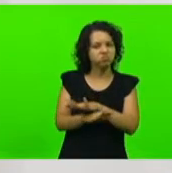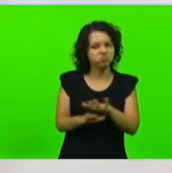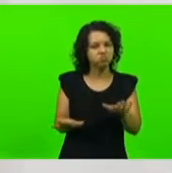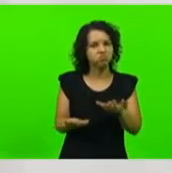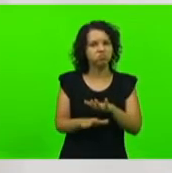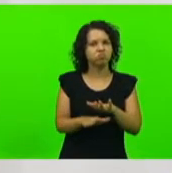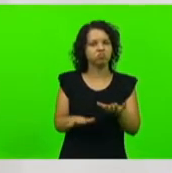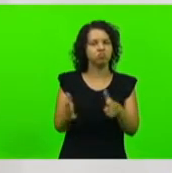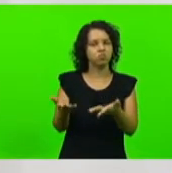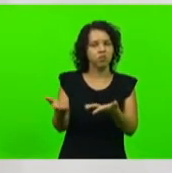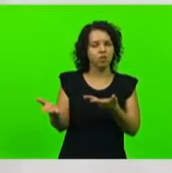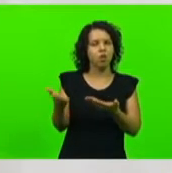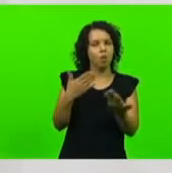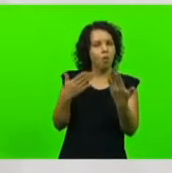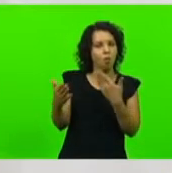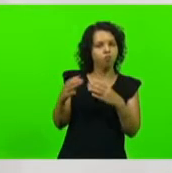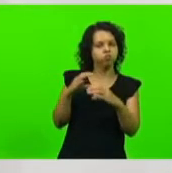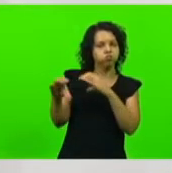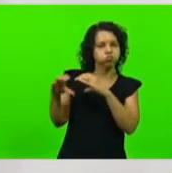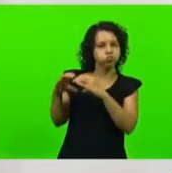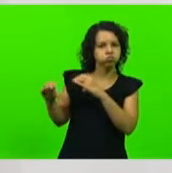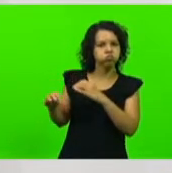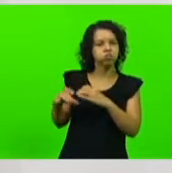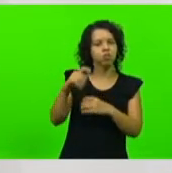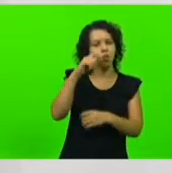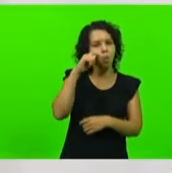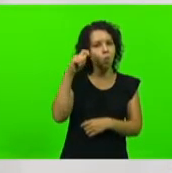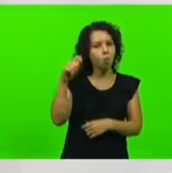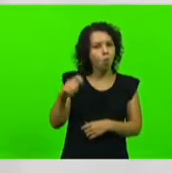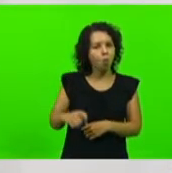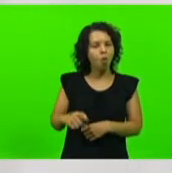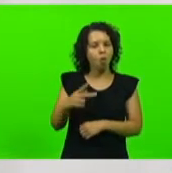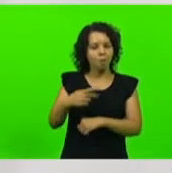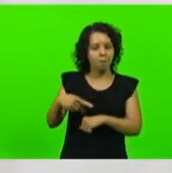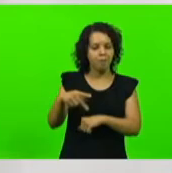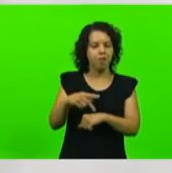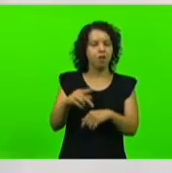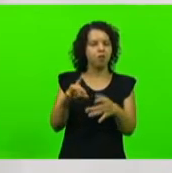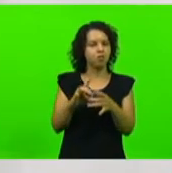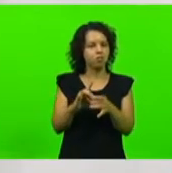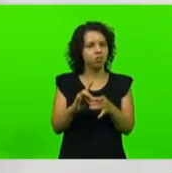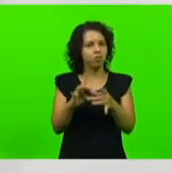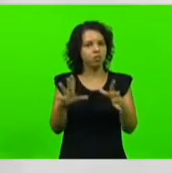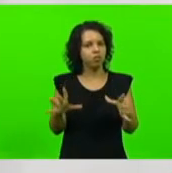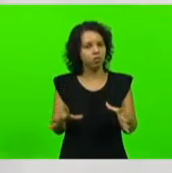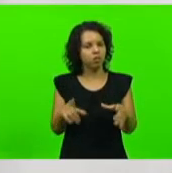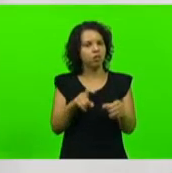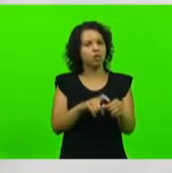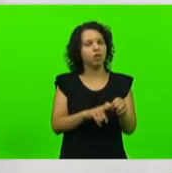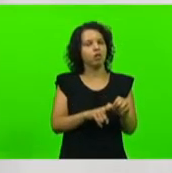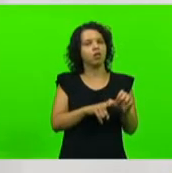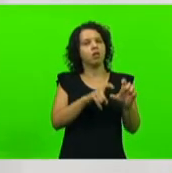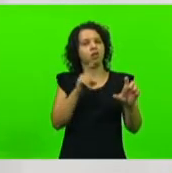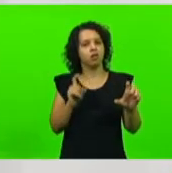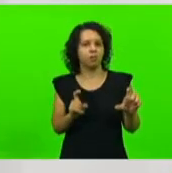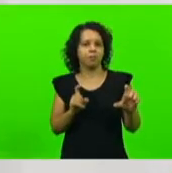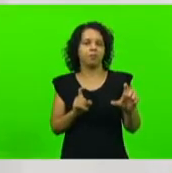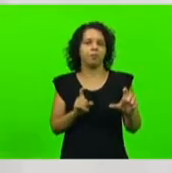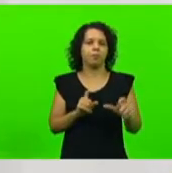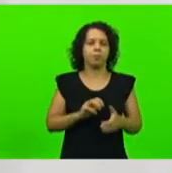diálogo e que a Ucrânia continue a ser um país livre e independente. Muitos brasileiros